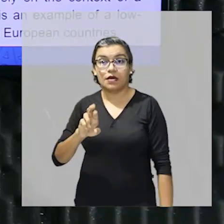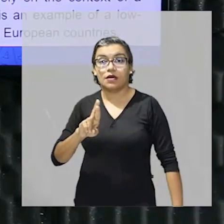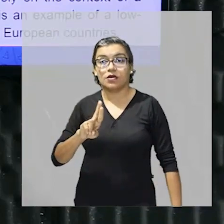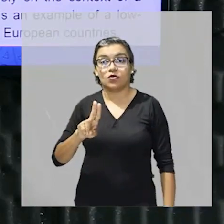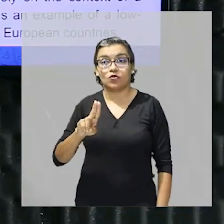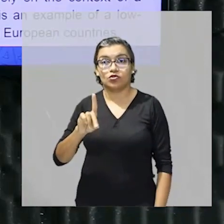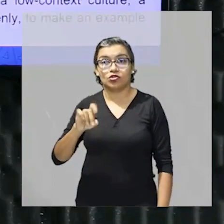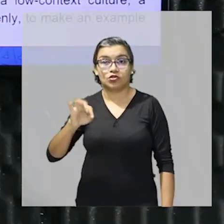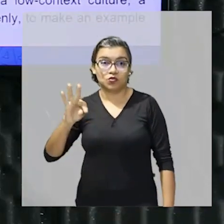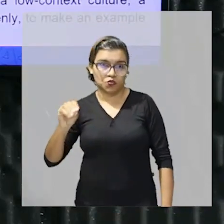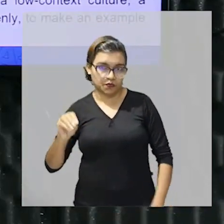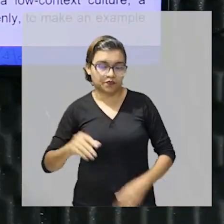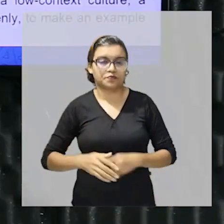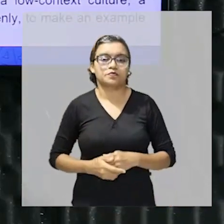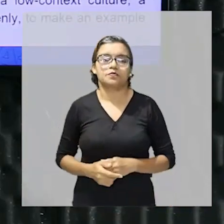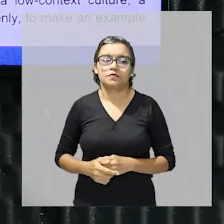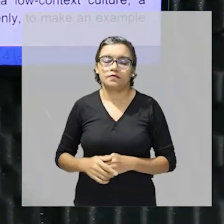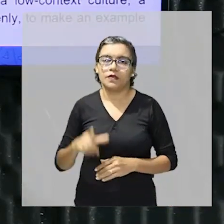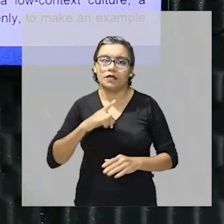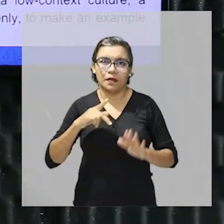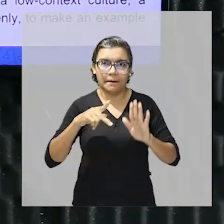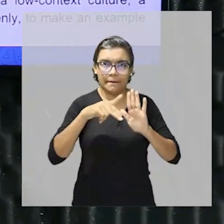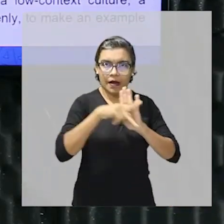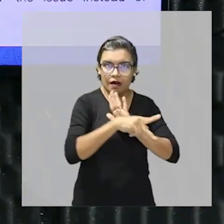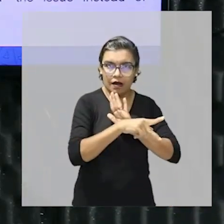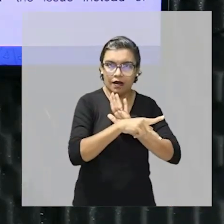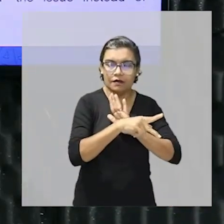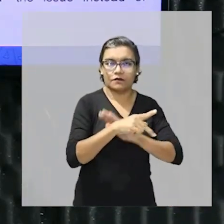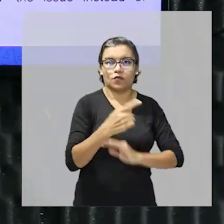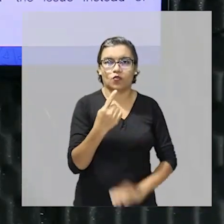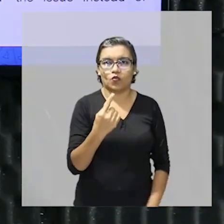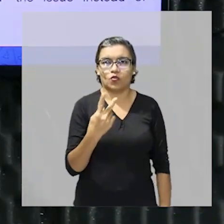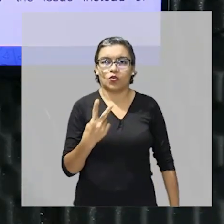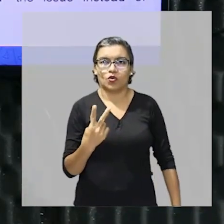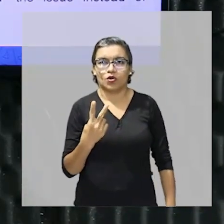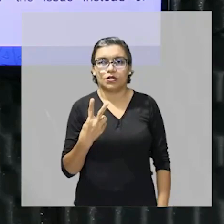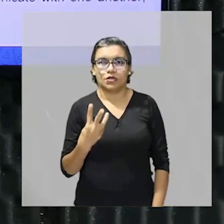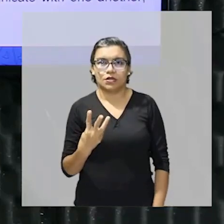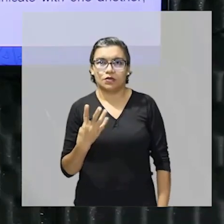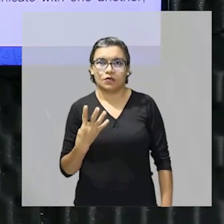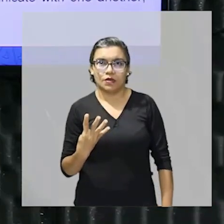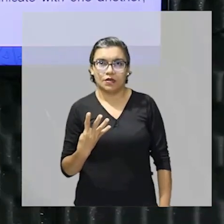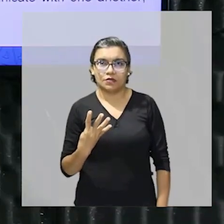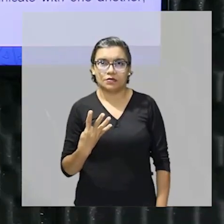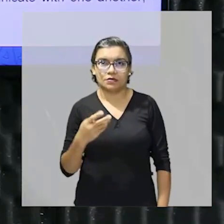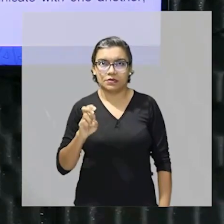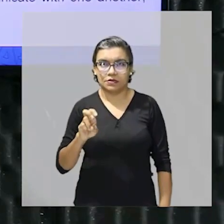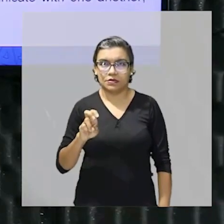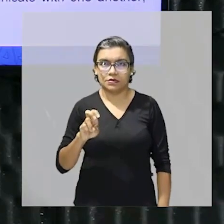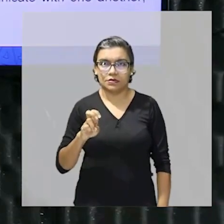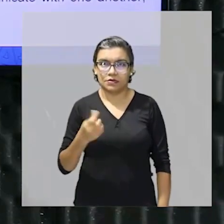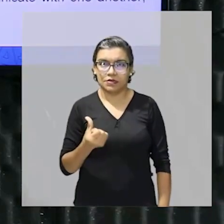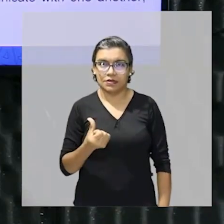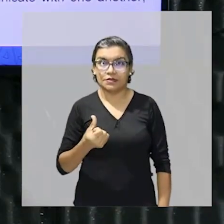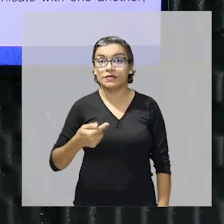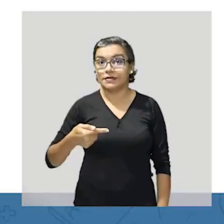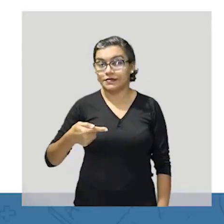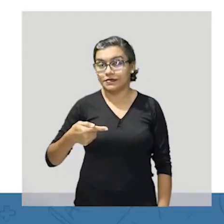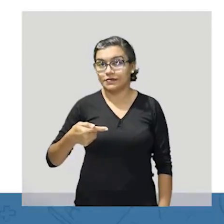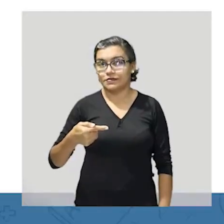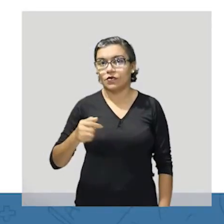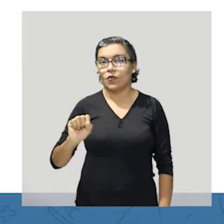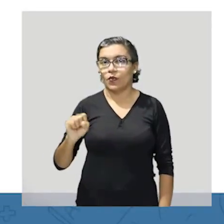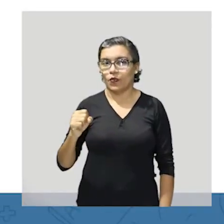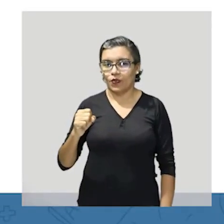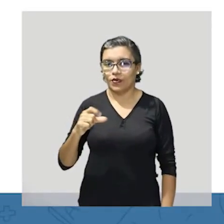Um parágrafo, 2, 3, 4, 5, 6, 7,